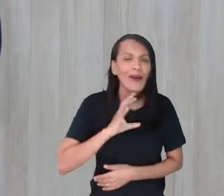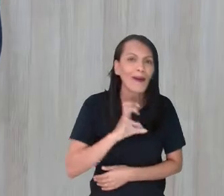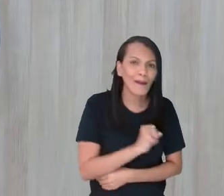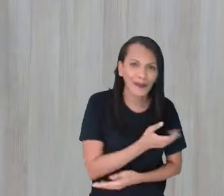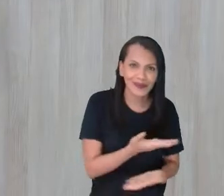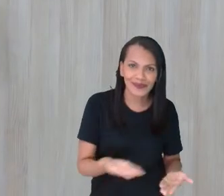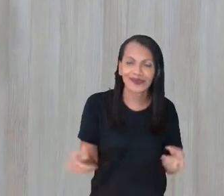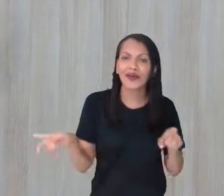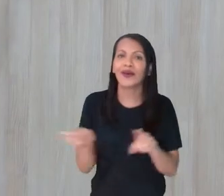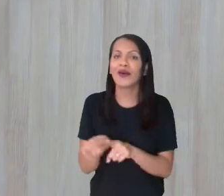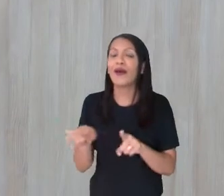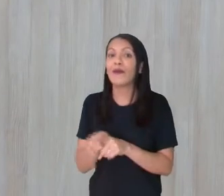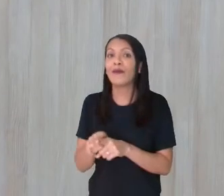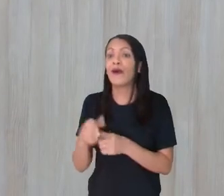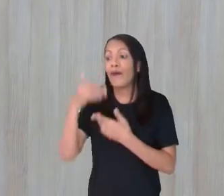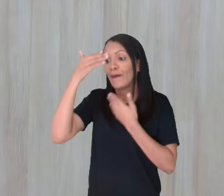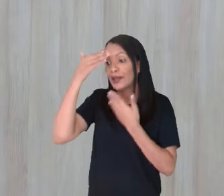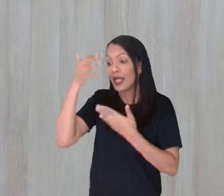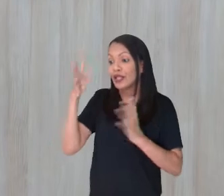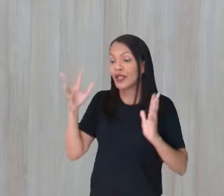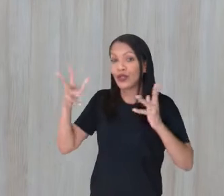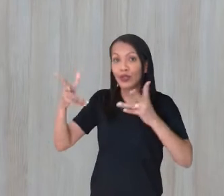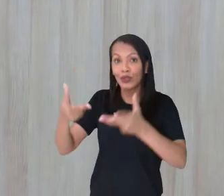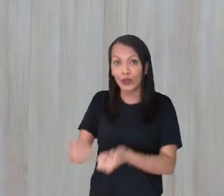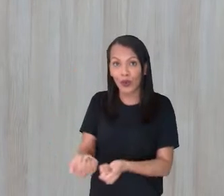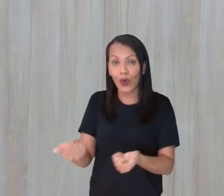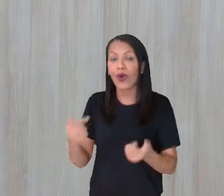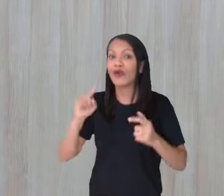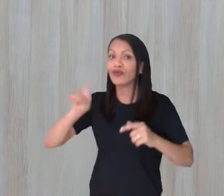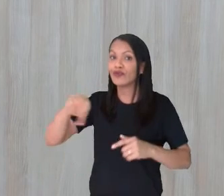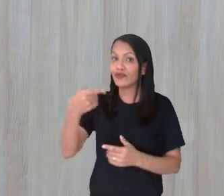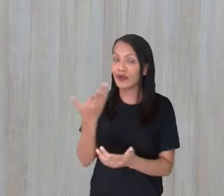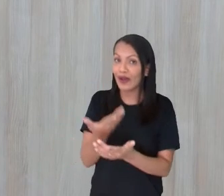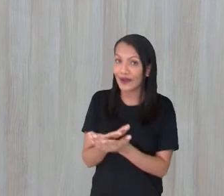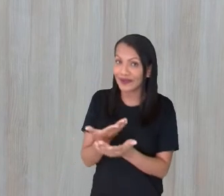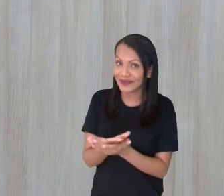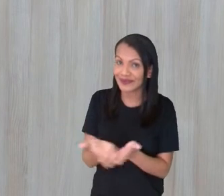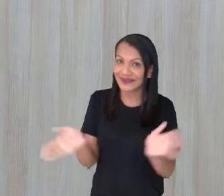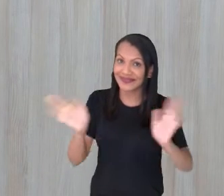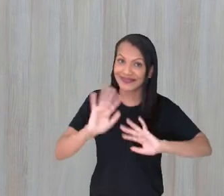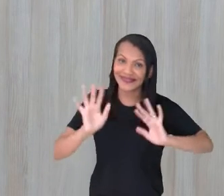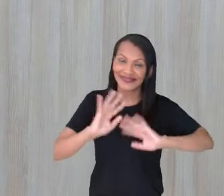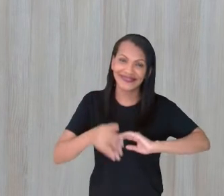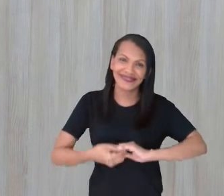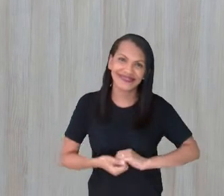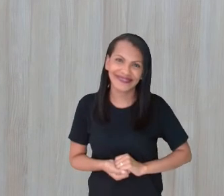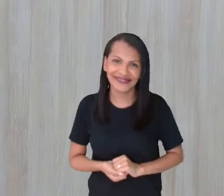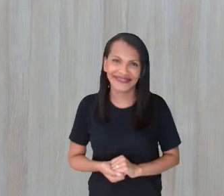Tá? Obrigada, Billy, Dalila, Jéssica. Então, ficamos por aqui. Até a próxima aula.